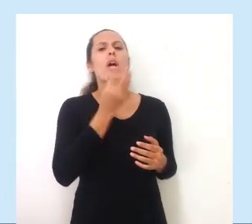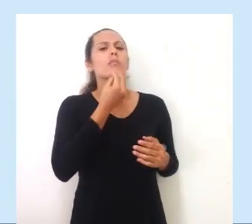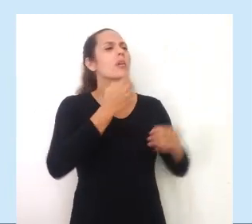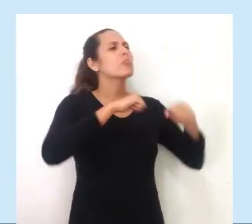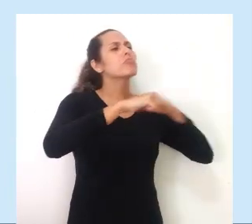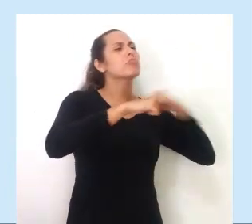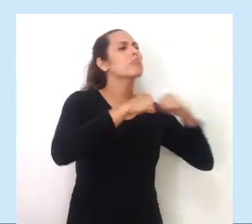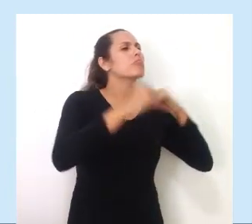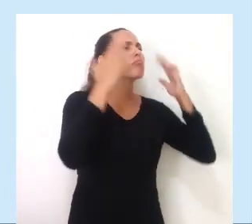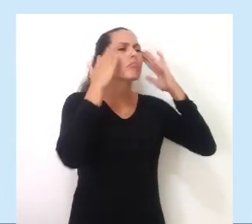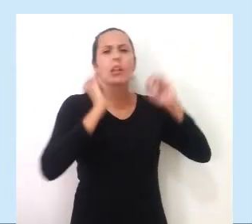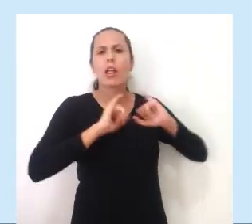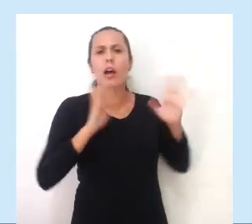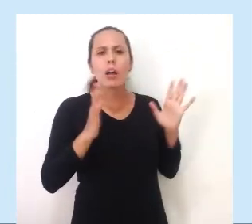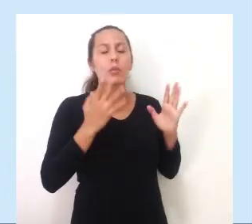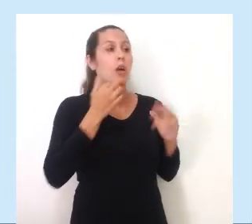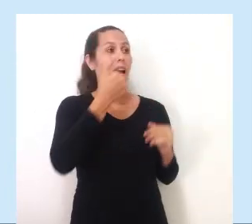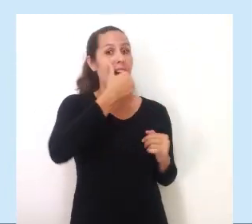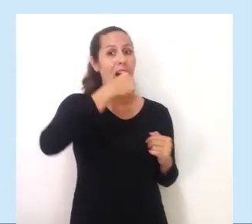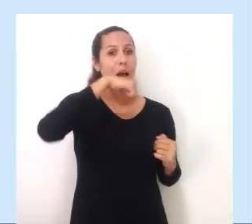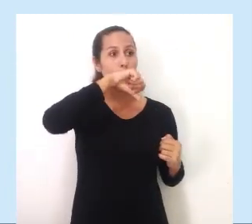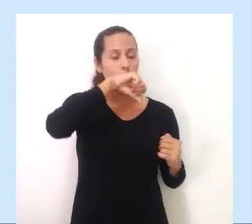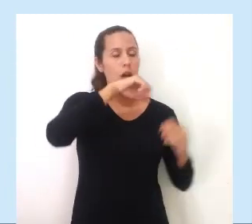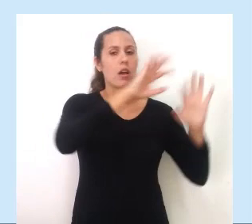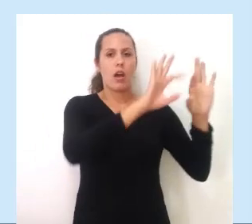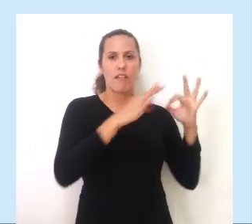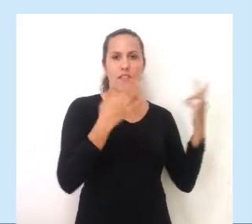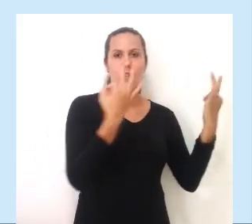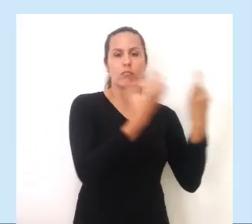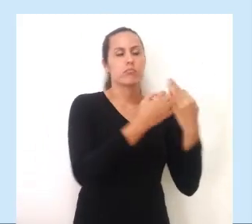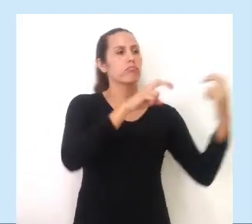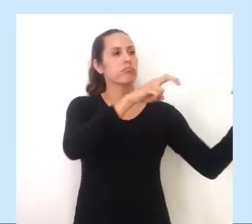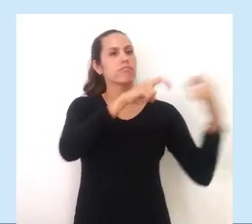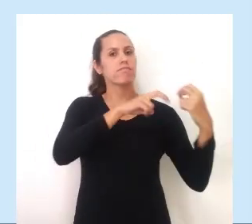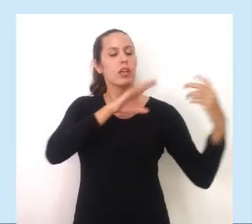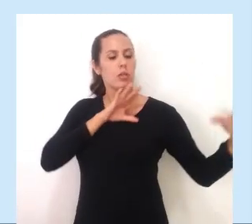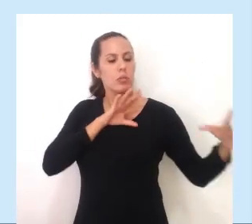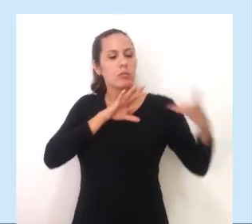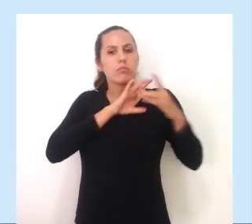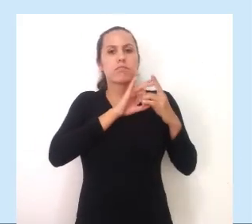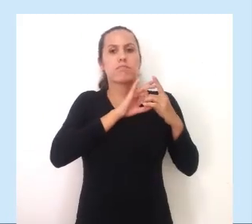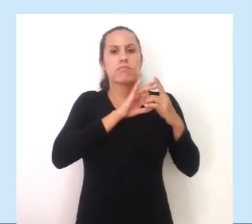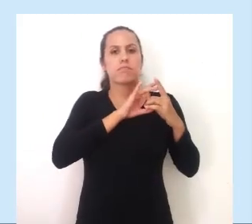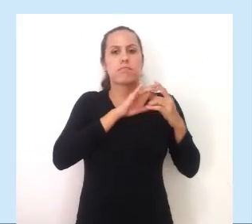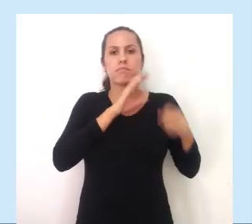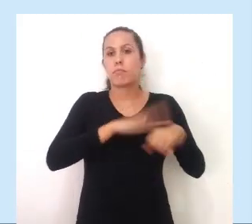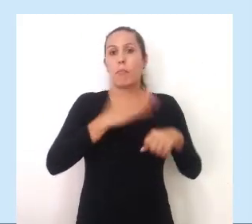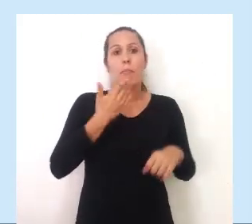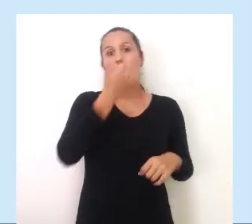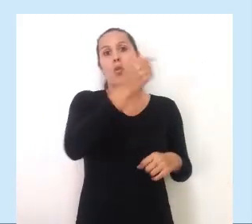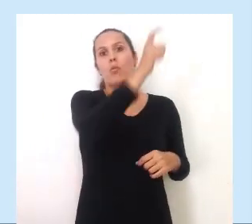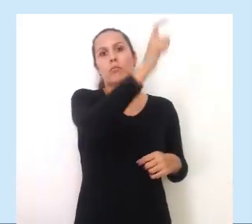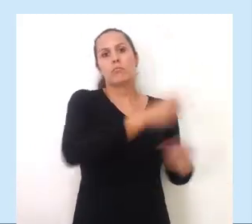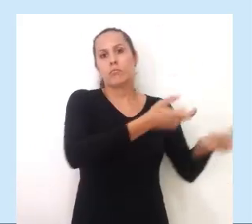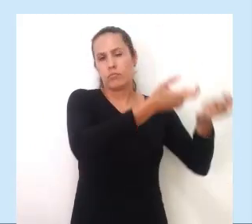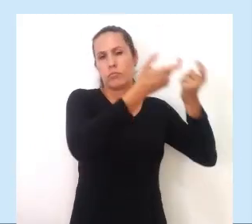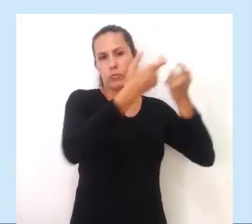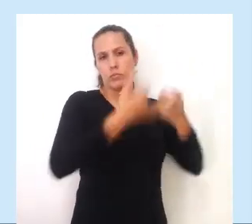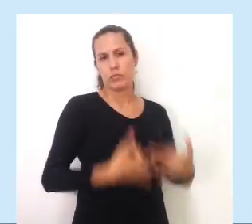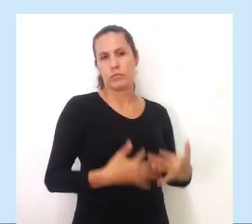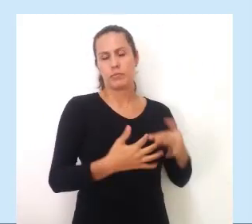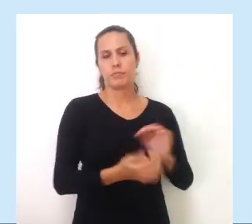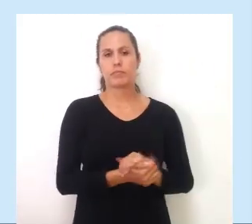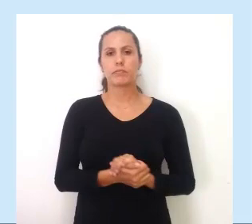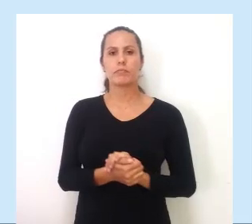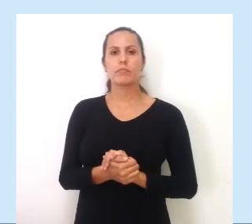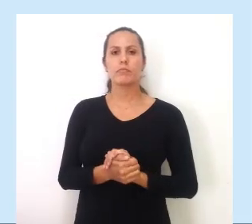quer mesmo conhecer, debater, a mãe, a família é seu maior aliado. A gente, Dantas, vai